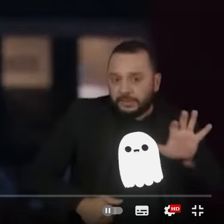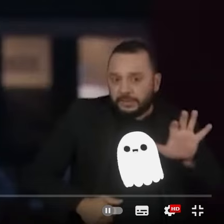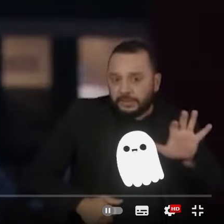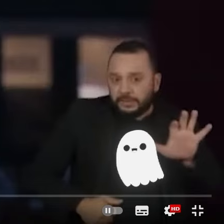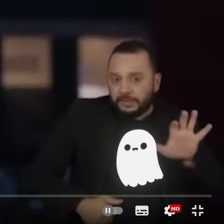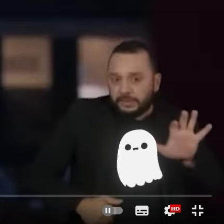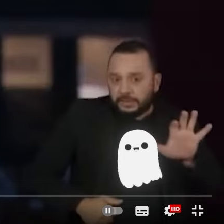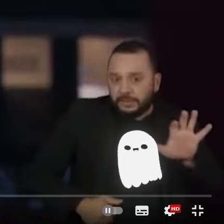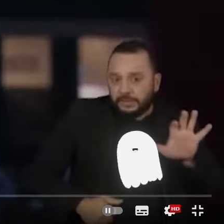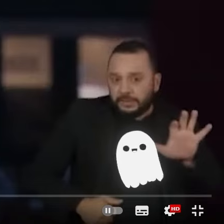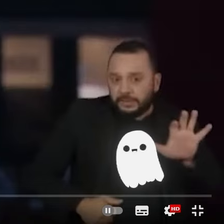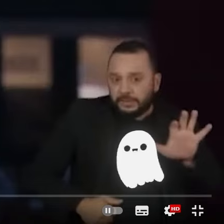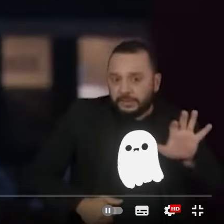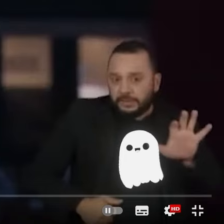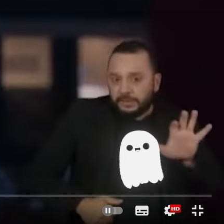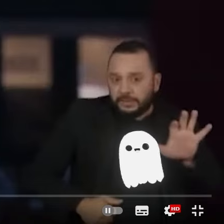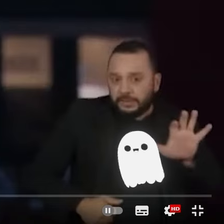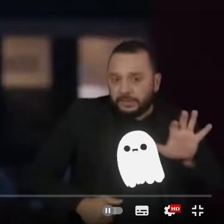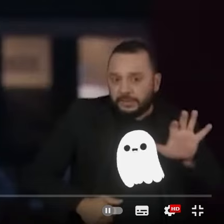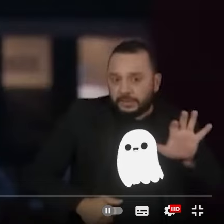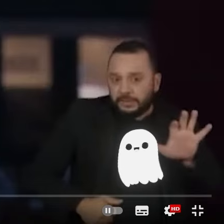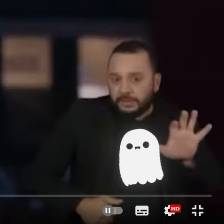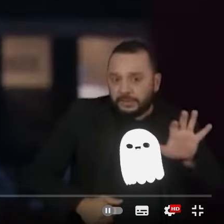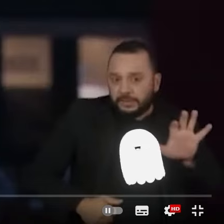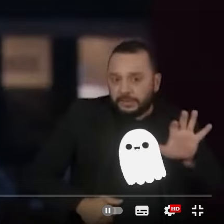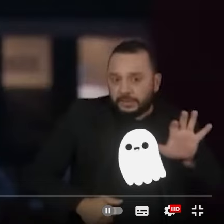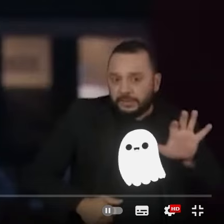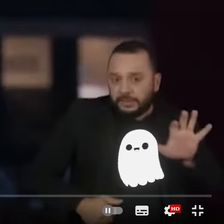Ele não citou Racionais?